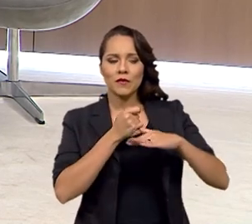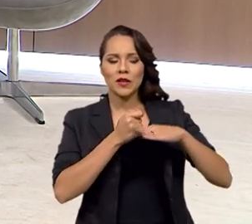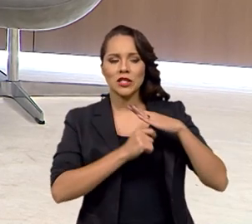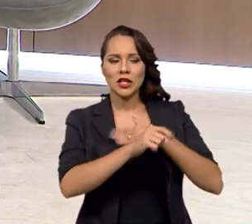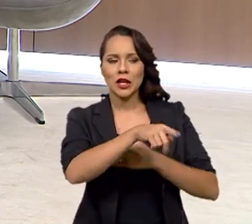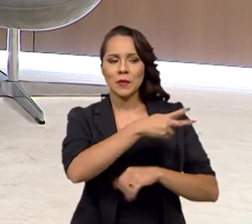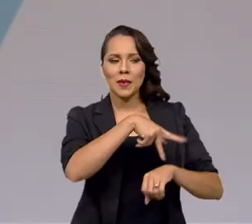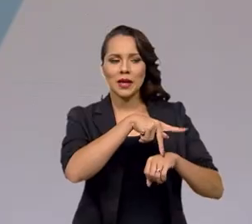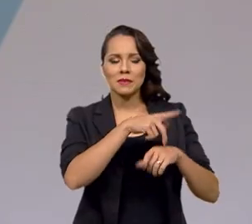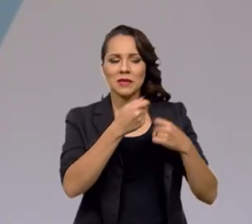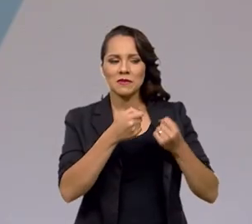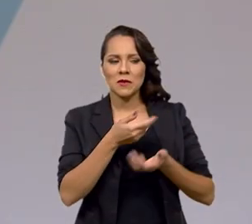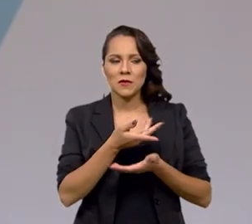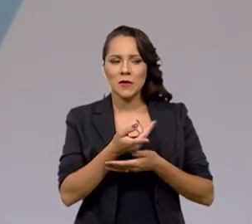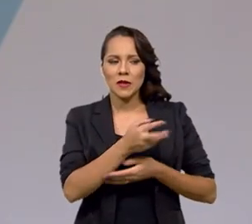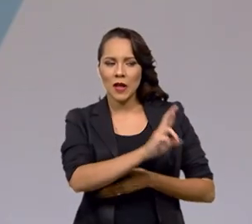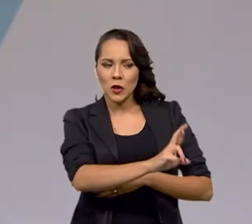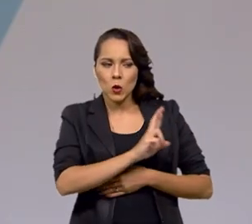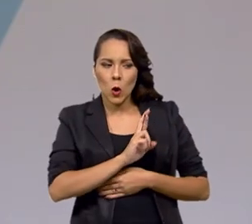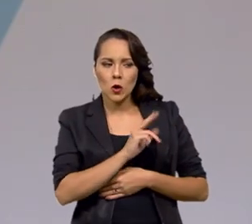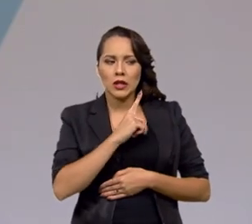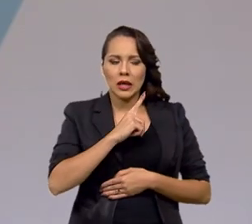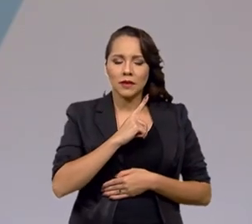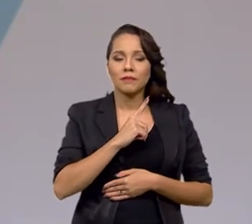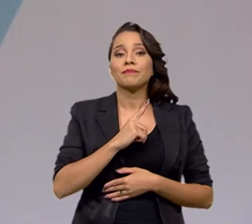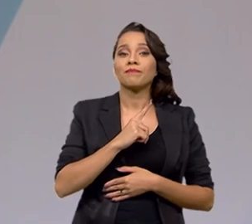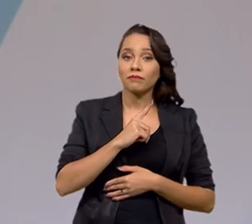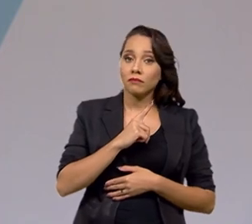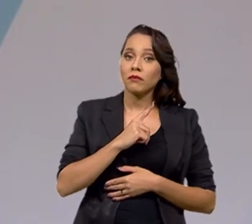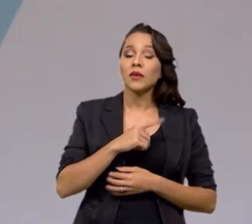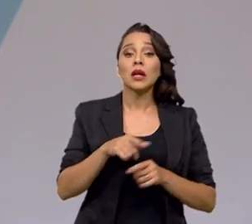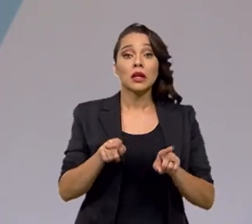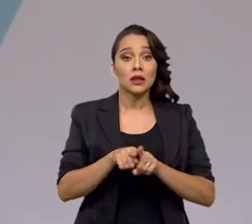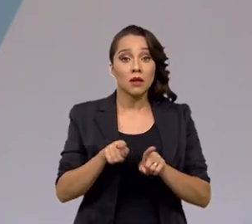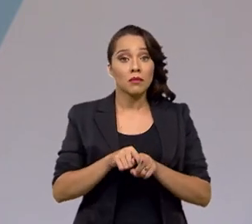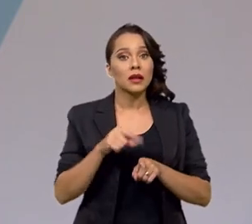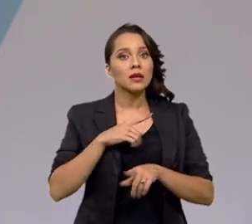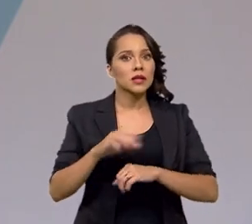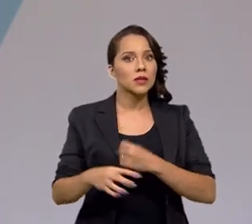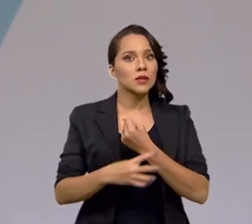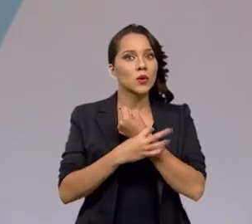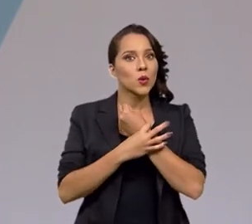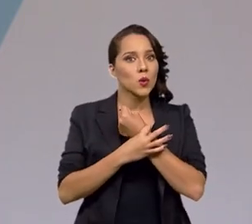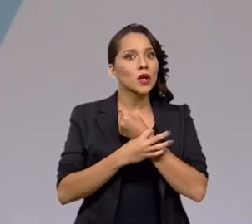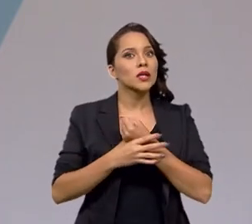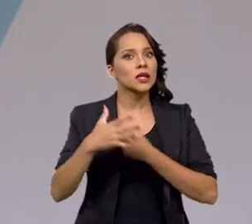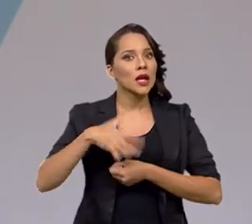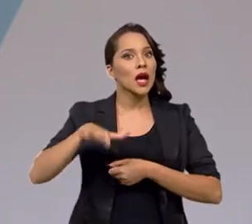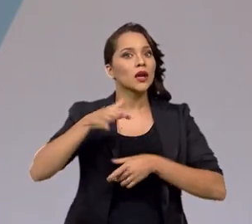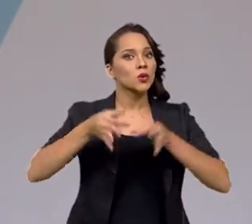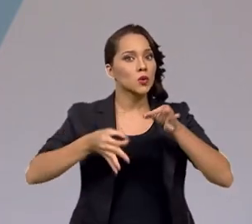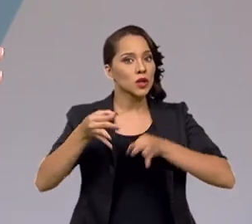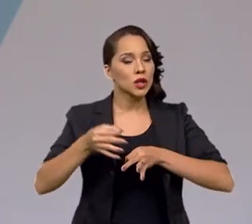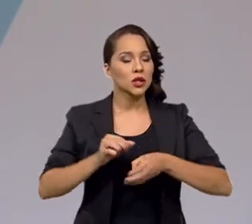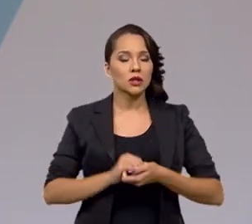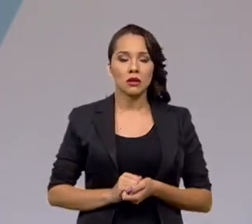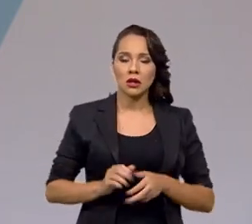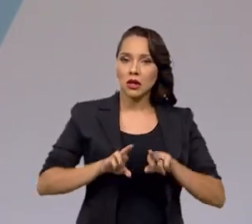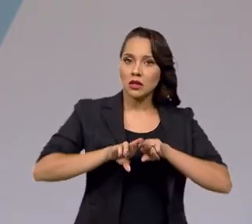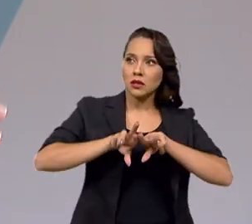bom investir naquele país mas eu vou te retorno daquele investimento envolve segure segurança Seguridade jurídica